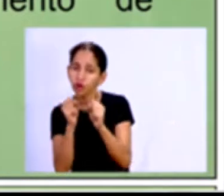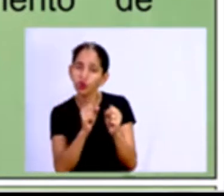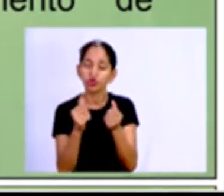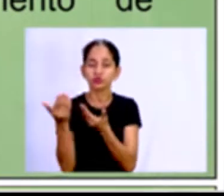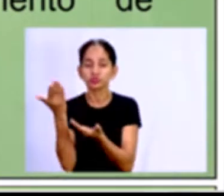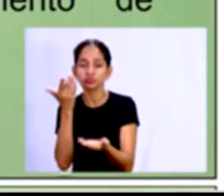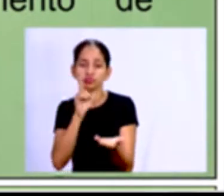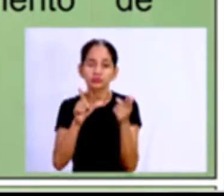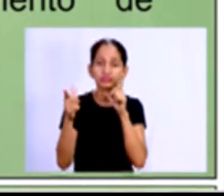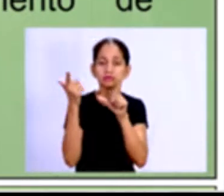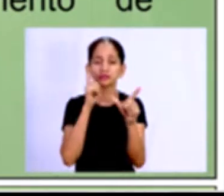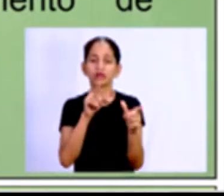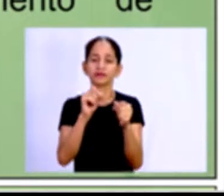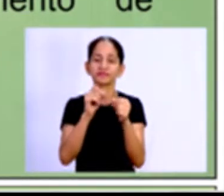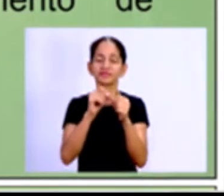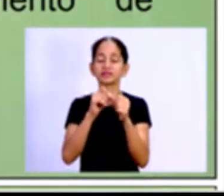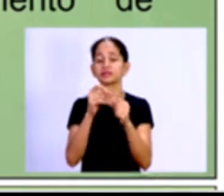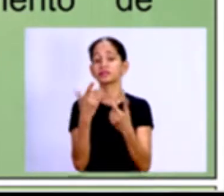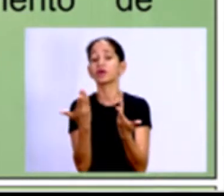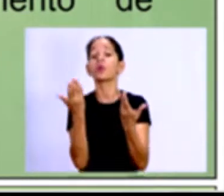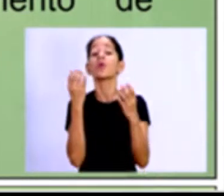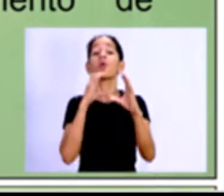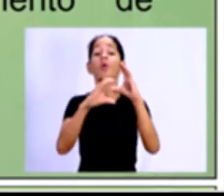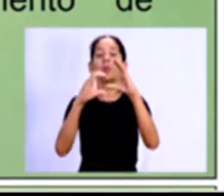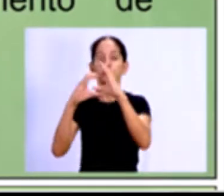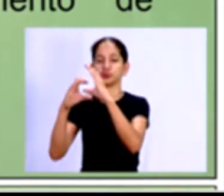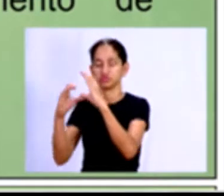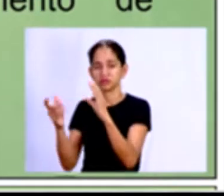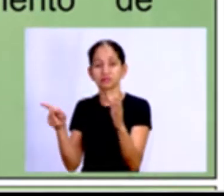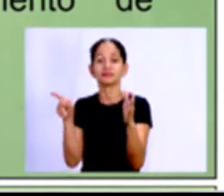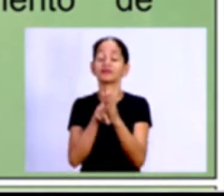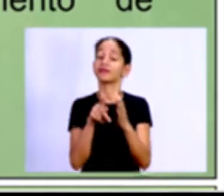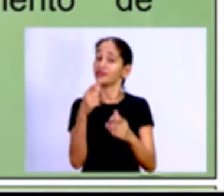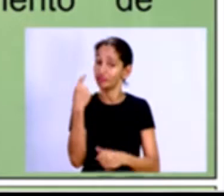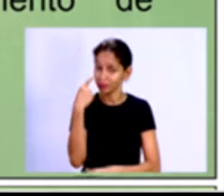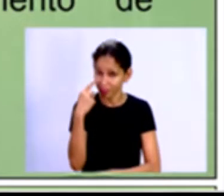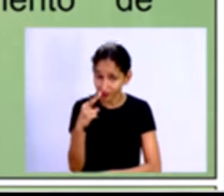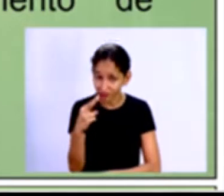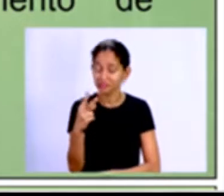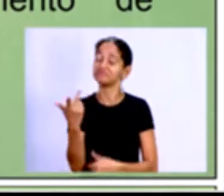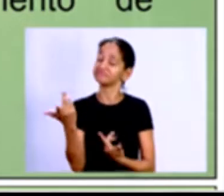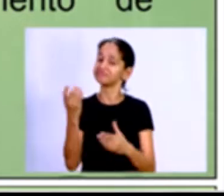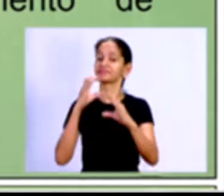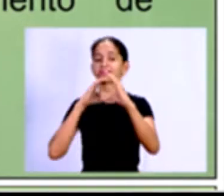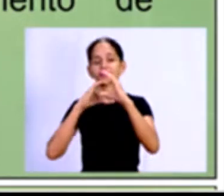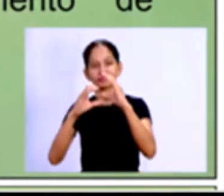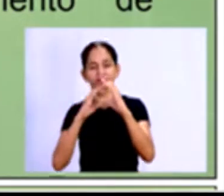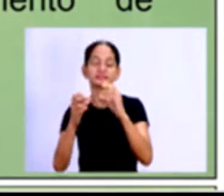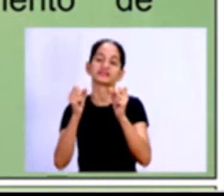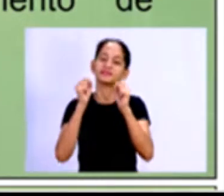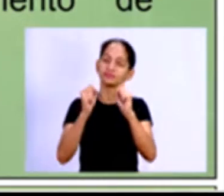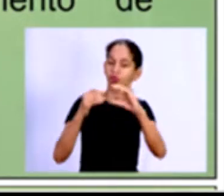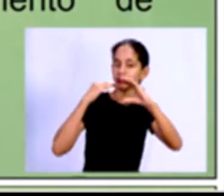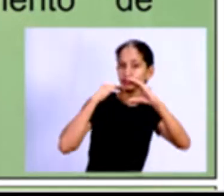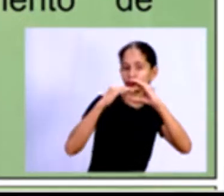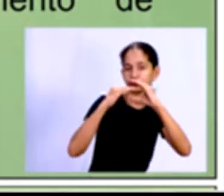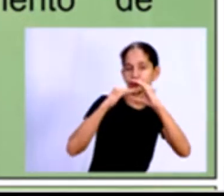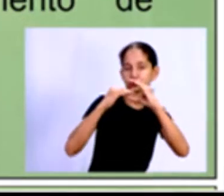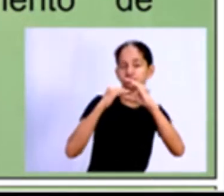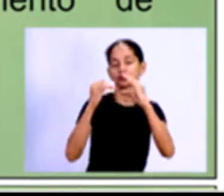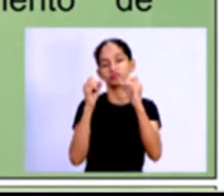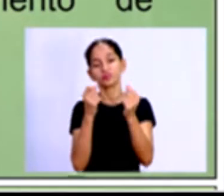que permite a comunicação, olha só como é importante, por correio eletrônico